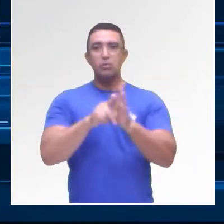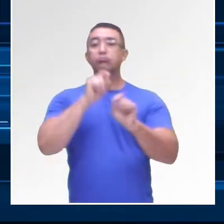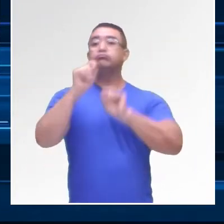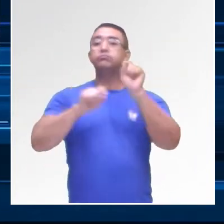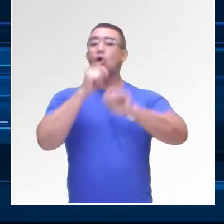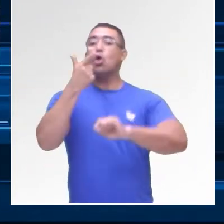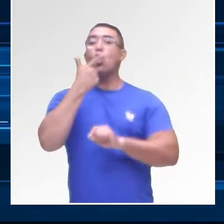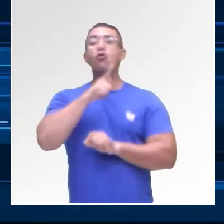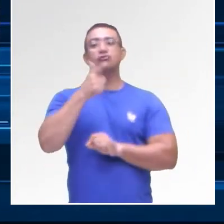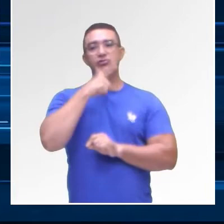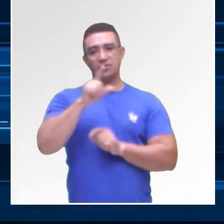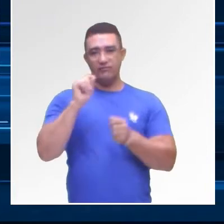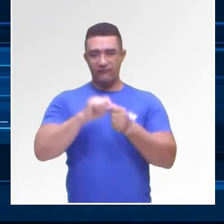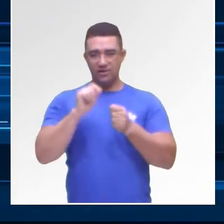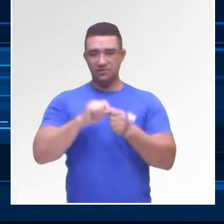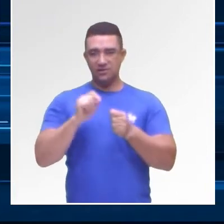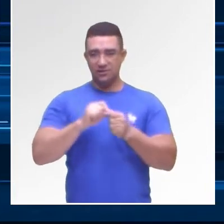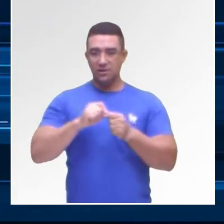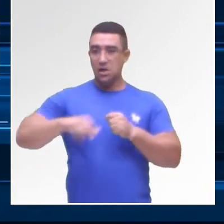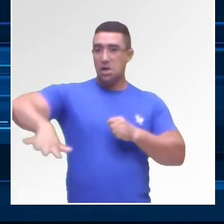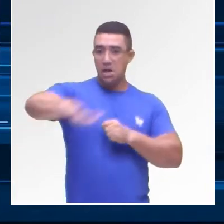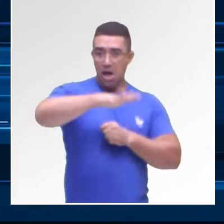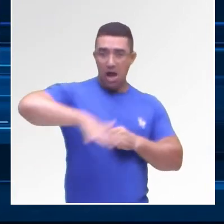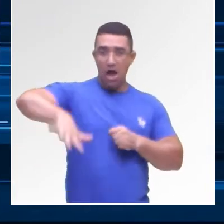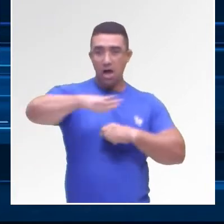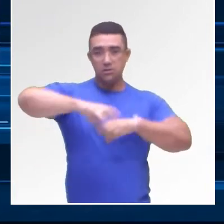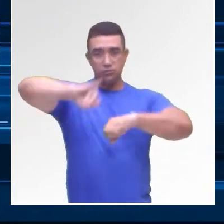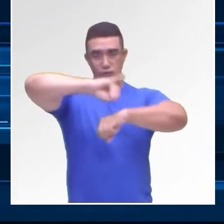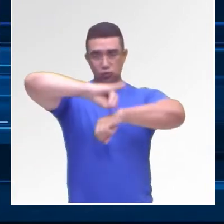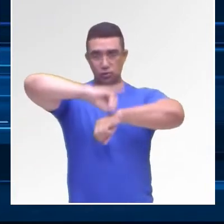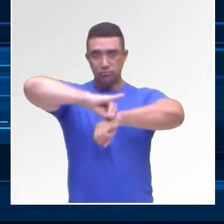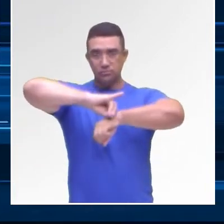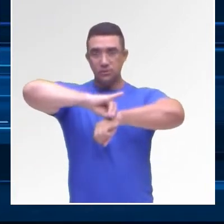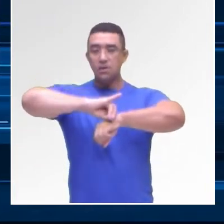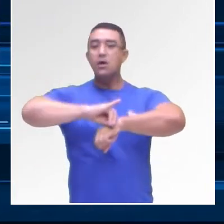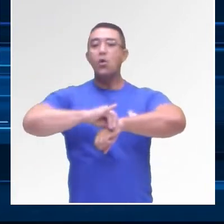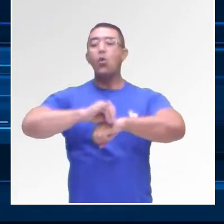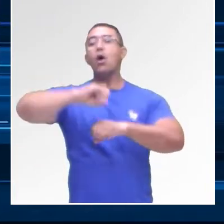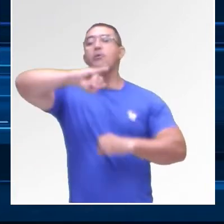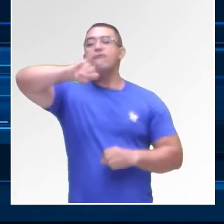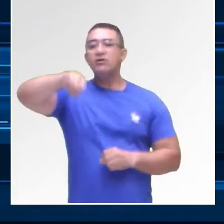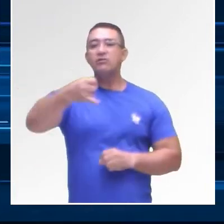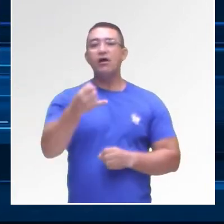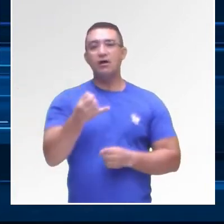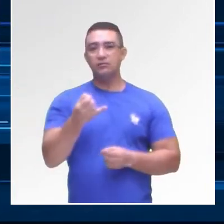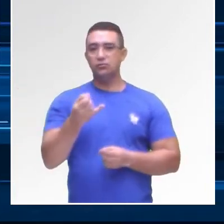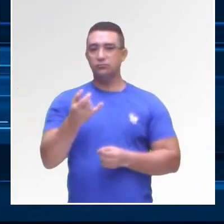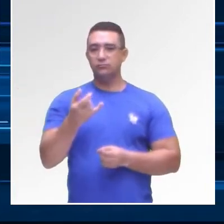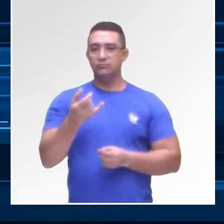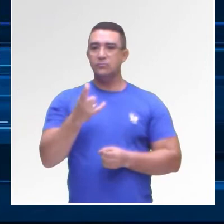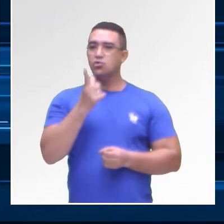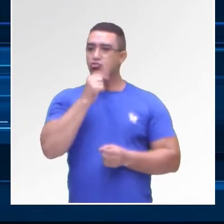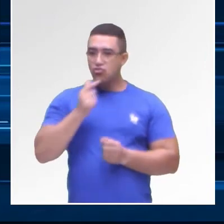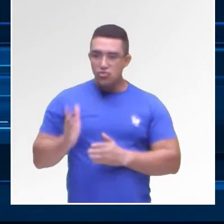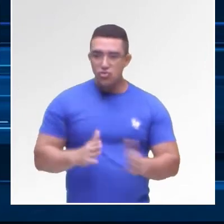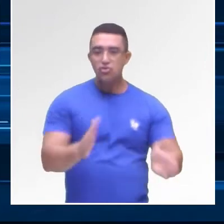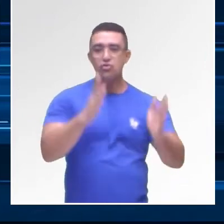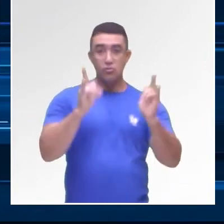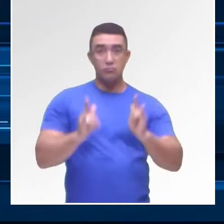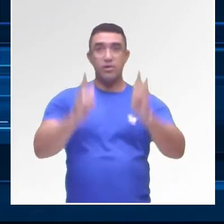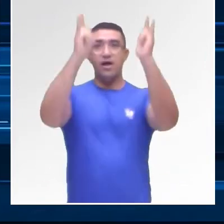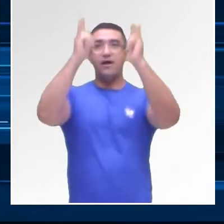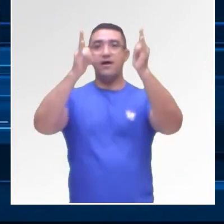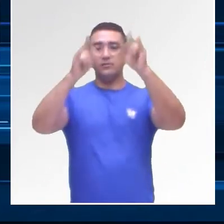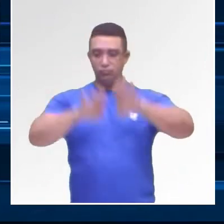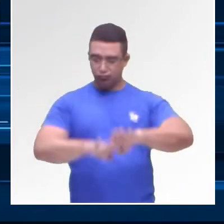desbravada dentro do ambiente urbano, aproveitando todo o relevo, prédios, edifícios,